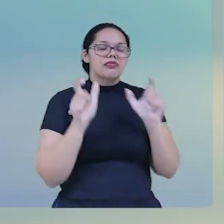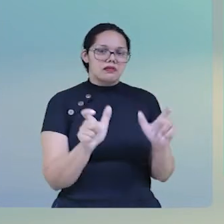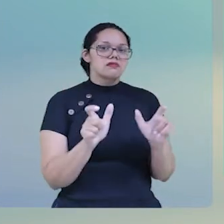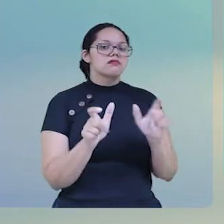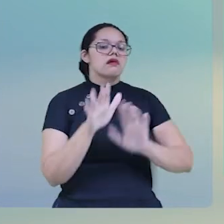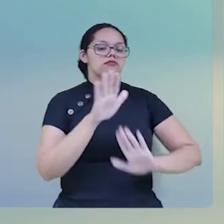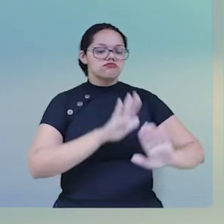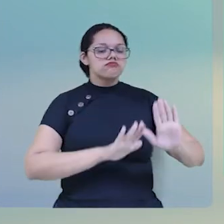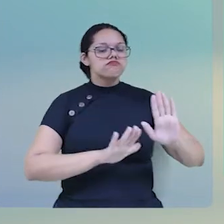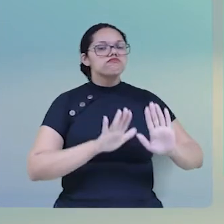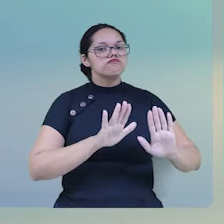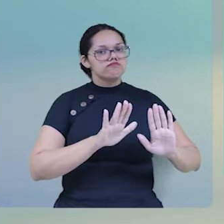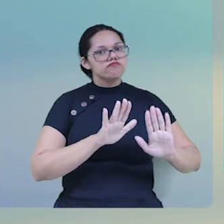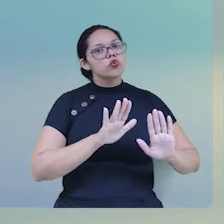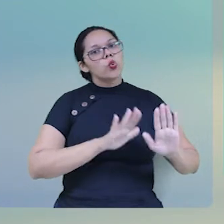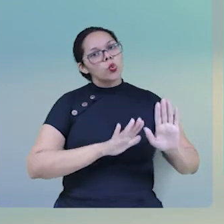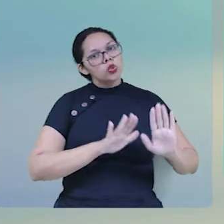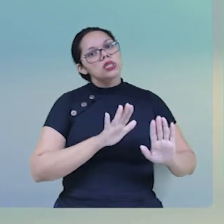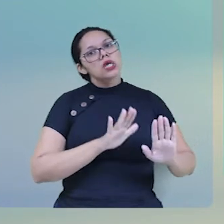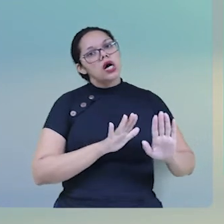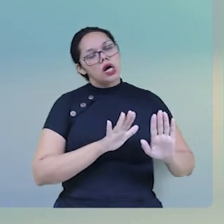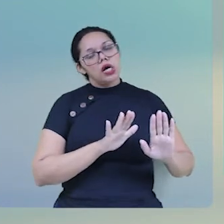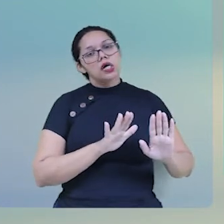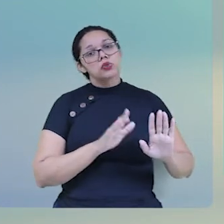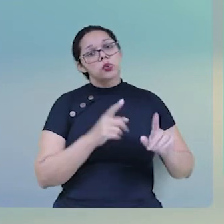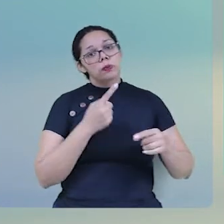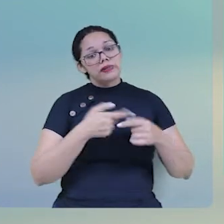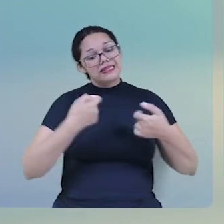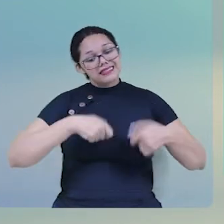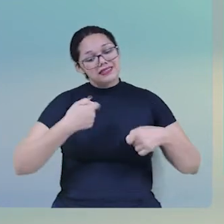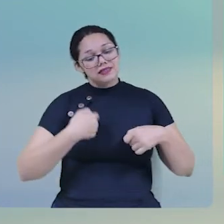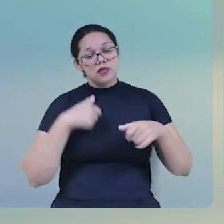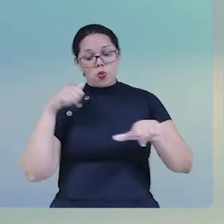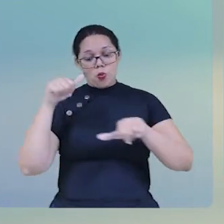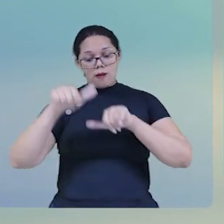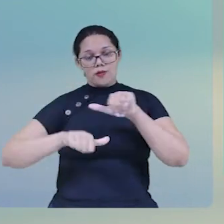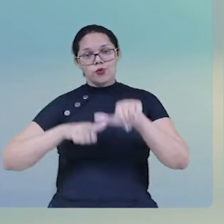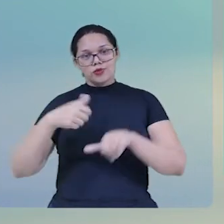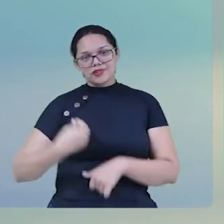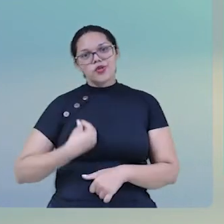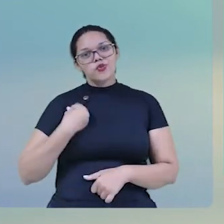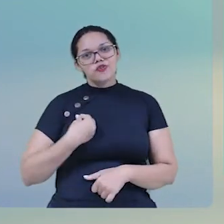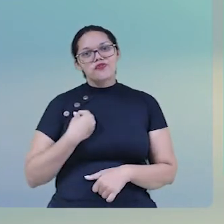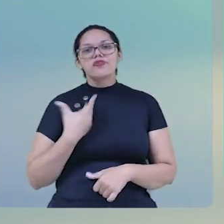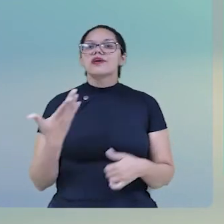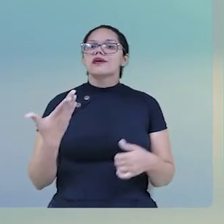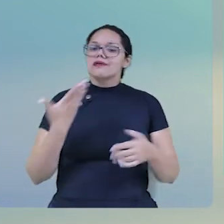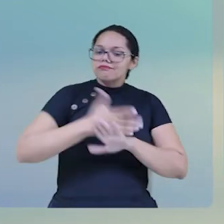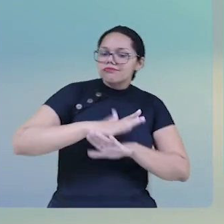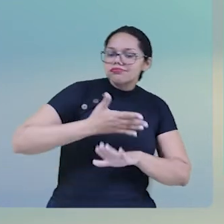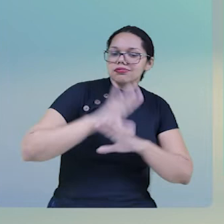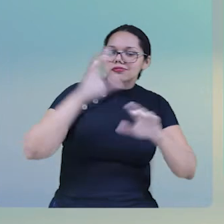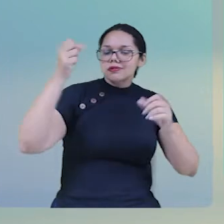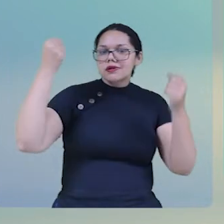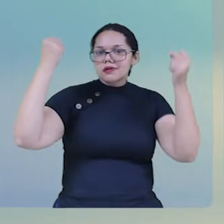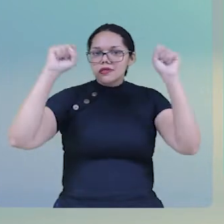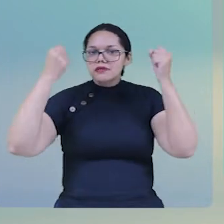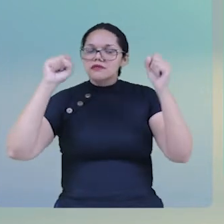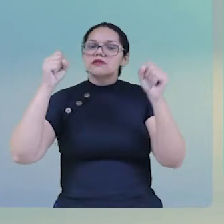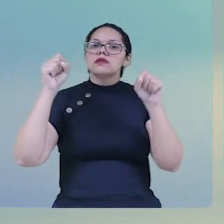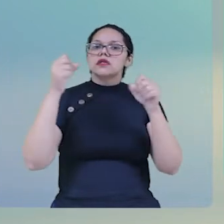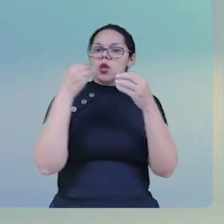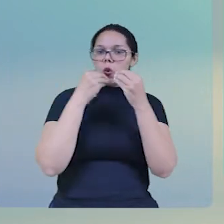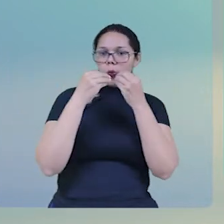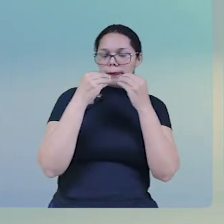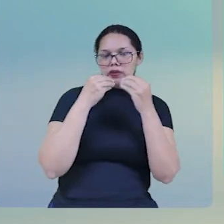cuidado. O nosso estilo de vida tem que ser um estilo de vida ativo, uma alimentação saudável e prática regular de exercício